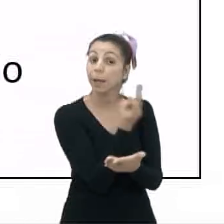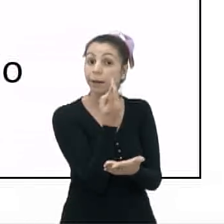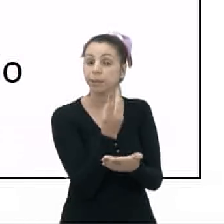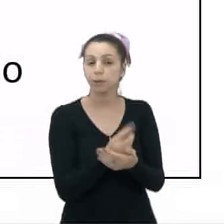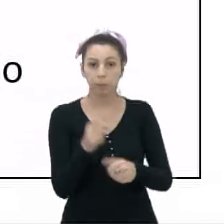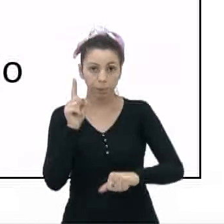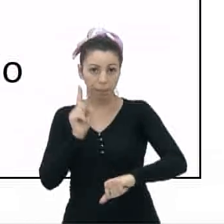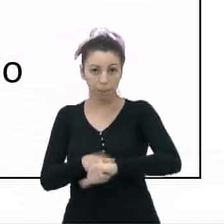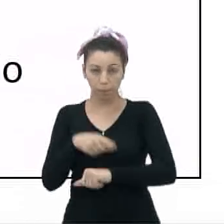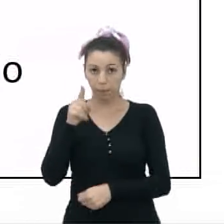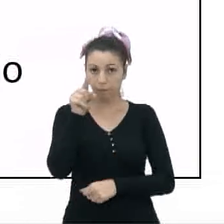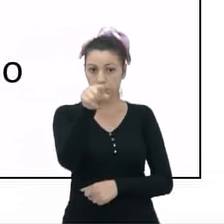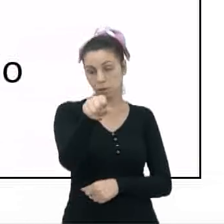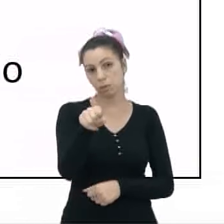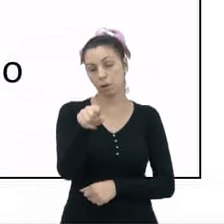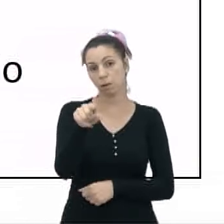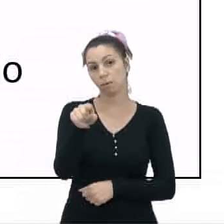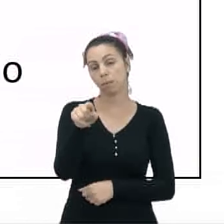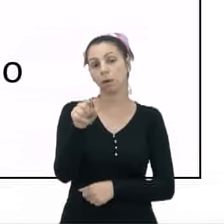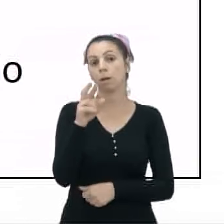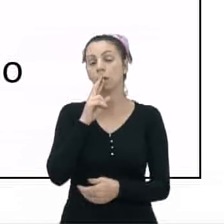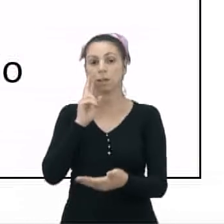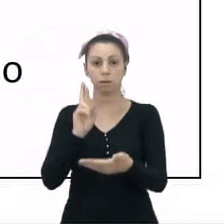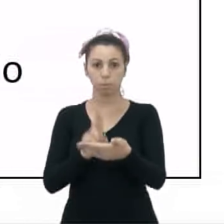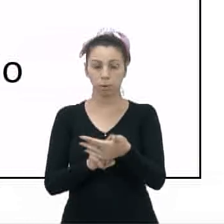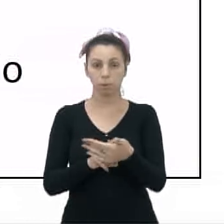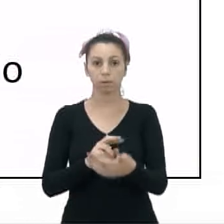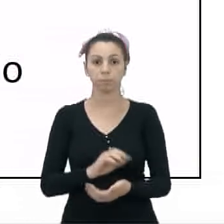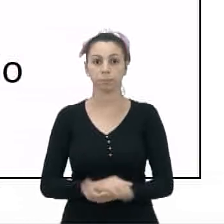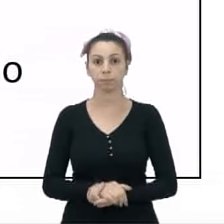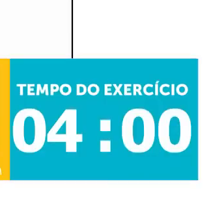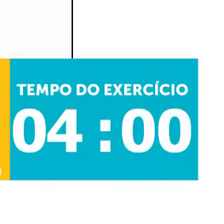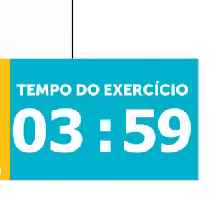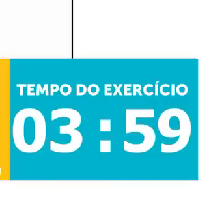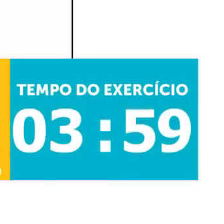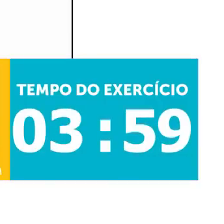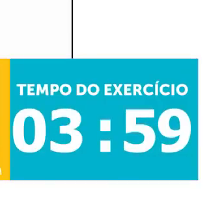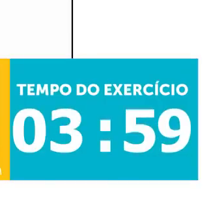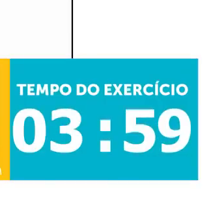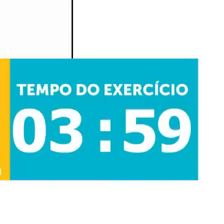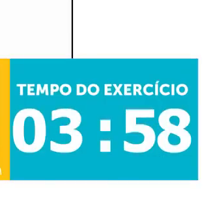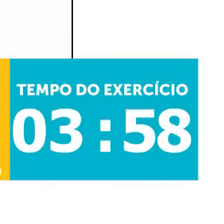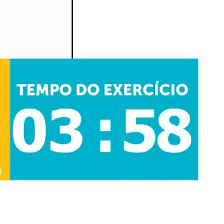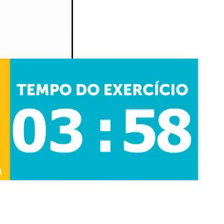Então eu vou dar um tempinho aí para vocês possam solucionar e a gente já volta com a correção.